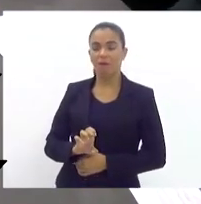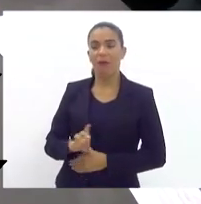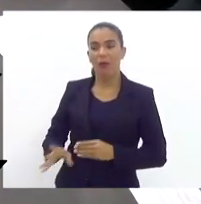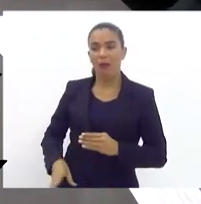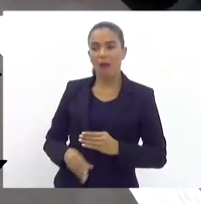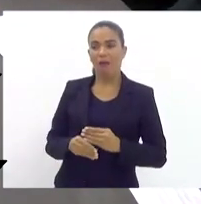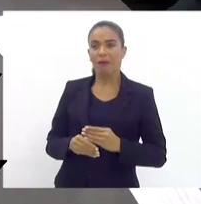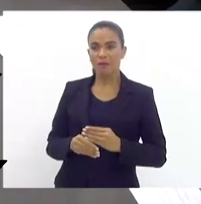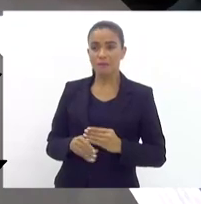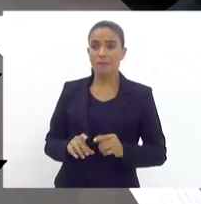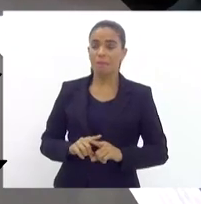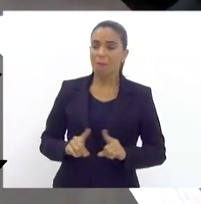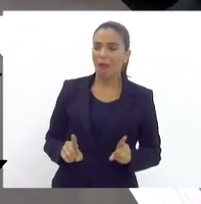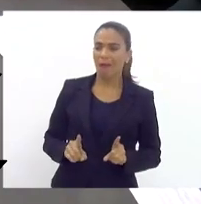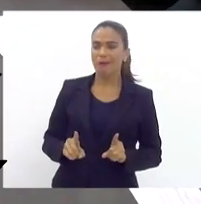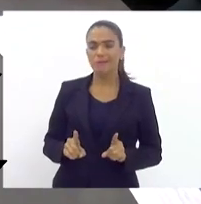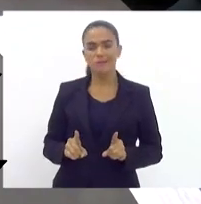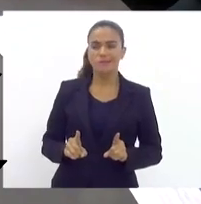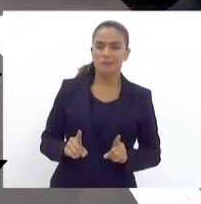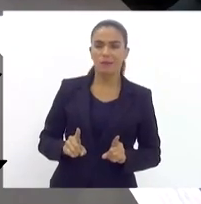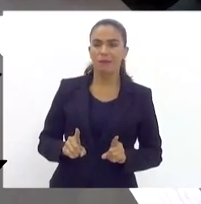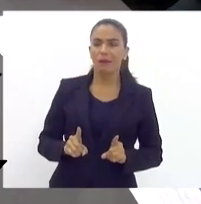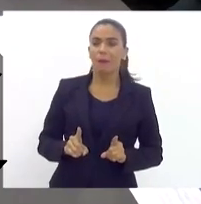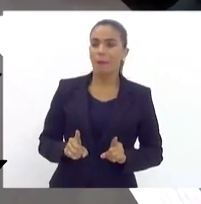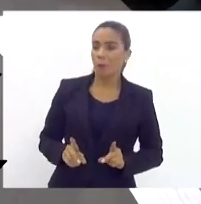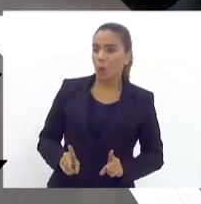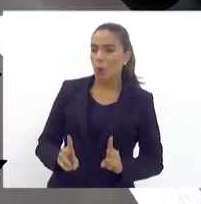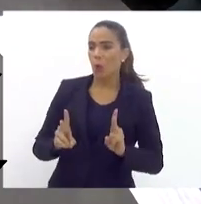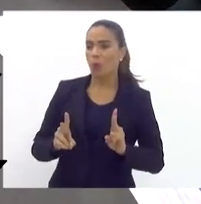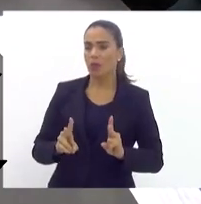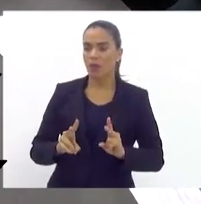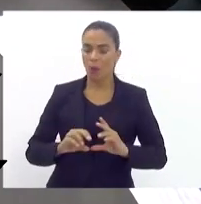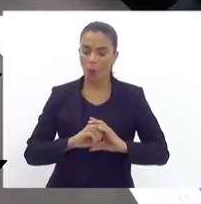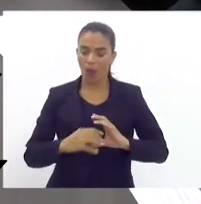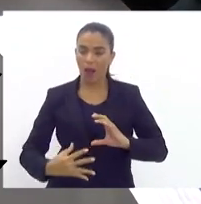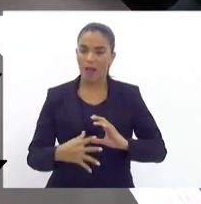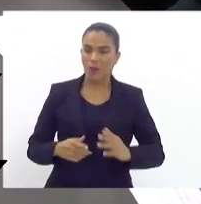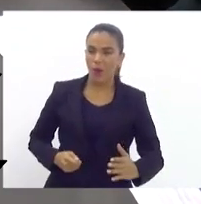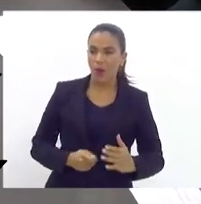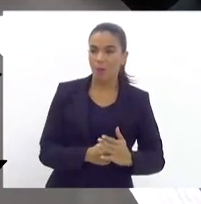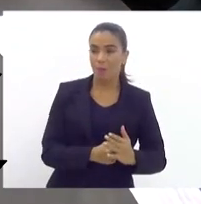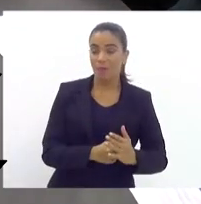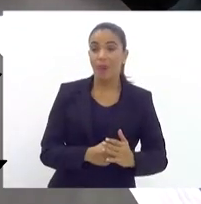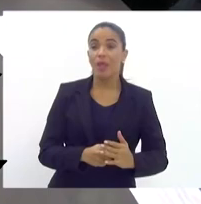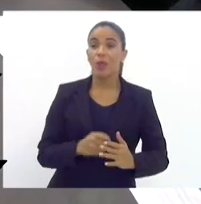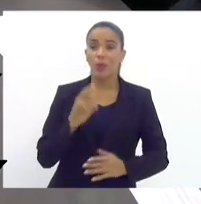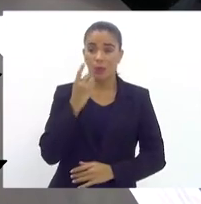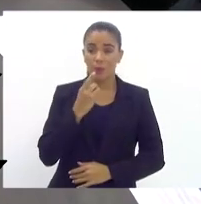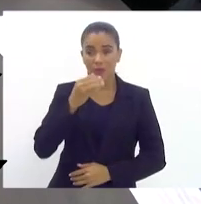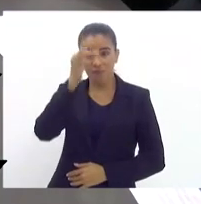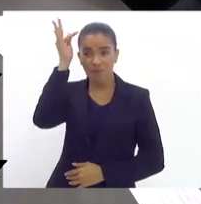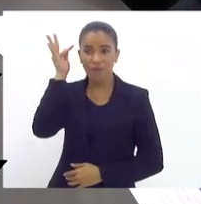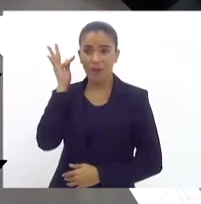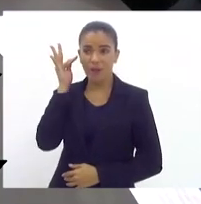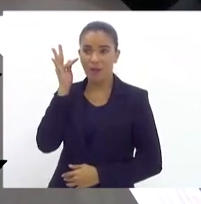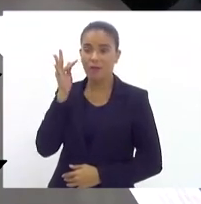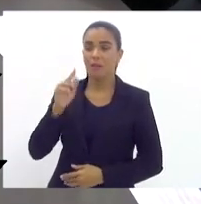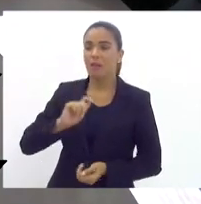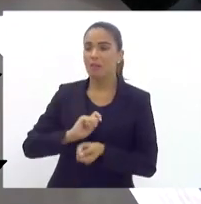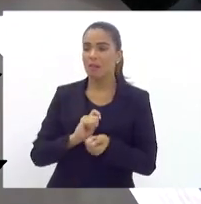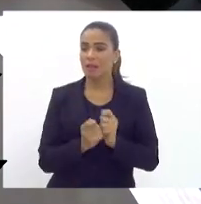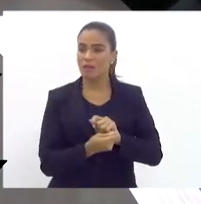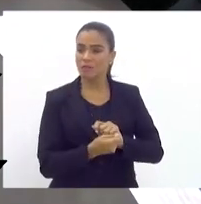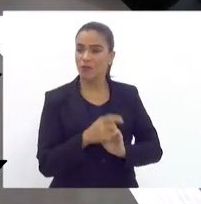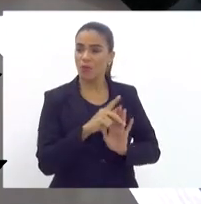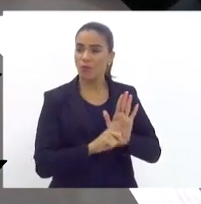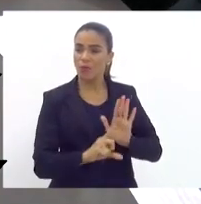acrescenta, mas ele ainda assim mantém um caráter obrigatório. E o deputado Fred corretamente transformou o projeto